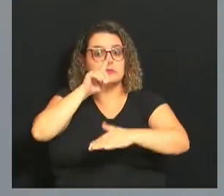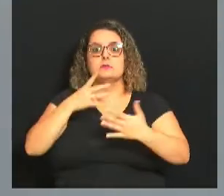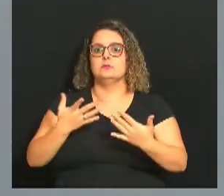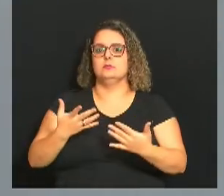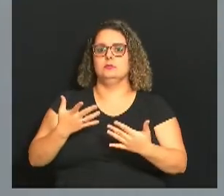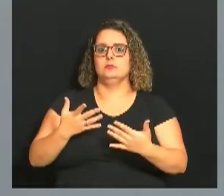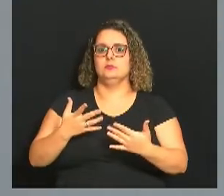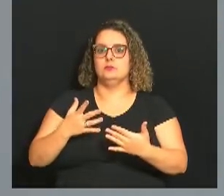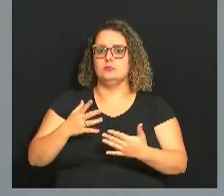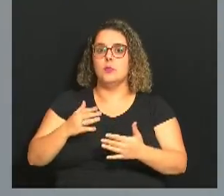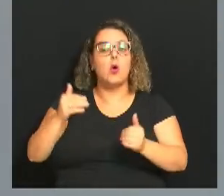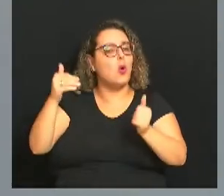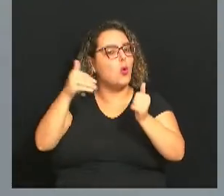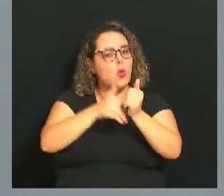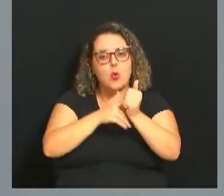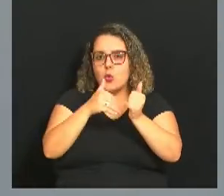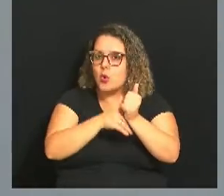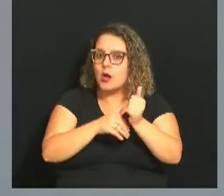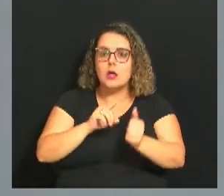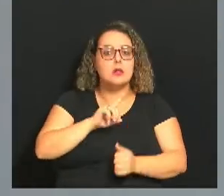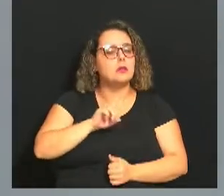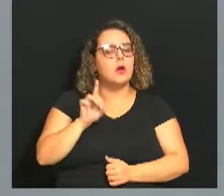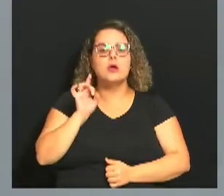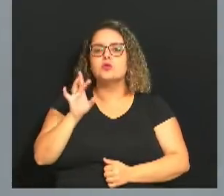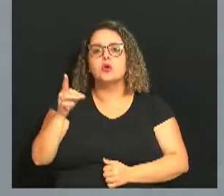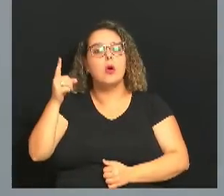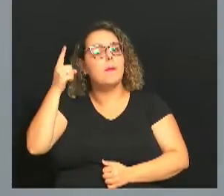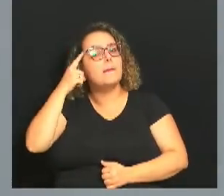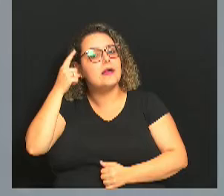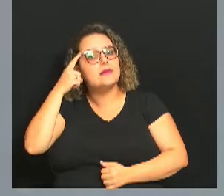da questão não está só em pensar que a chuva é a